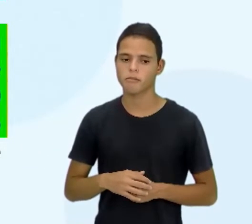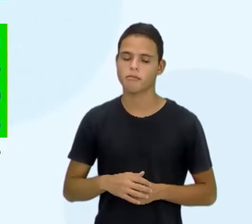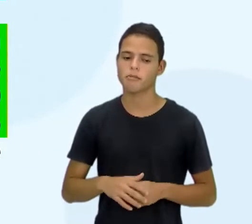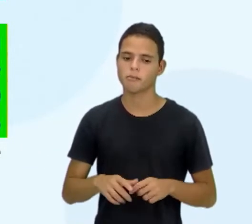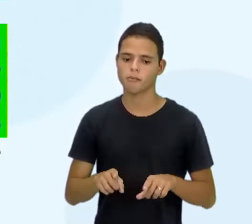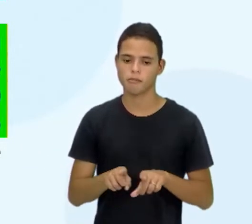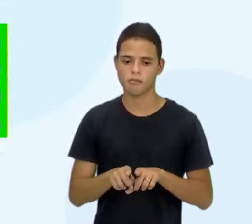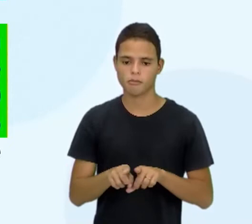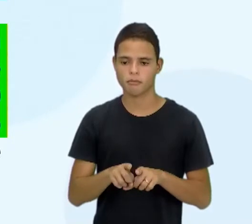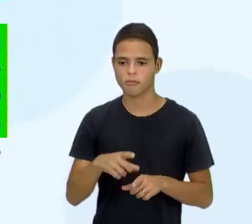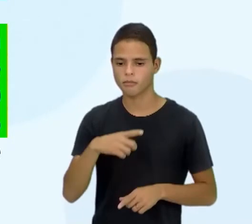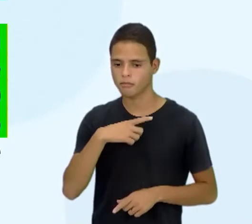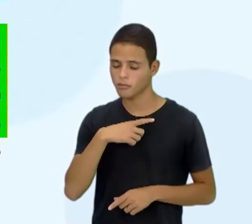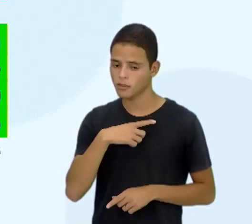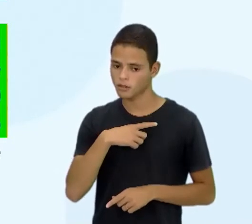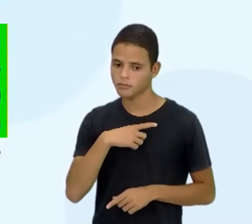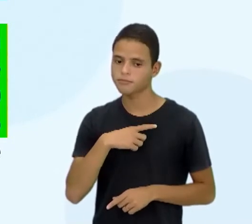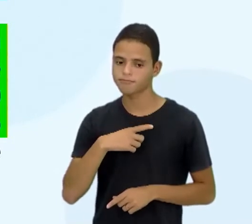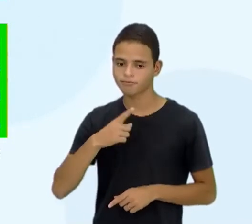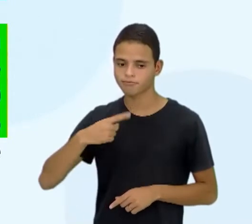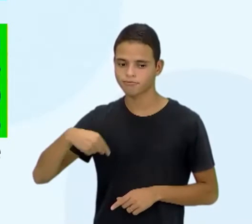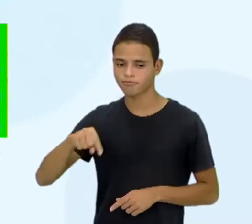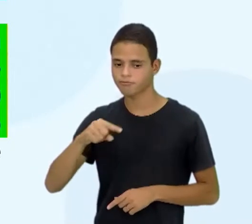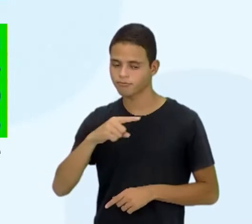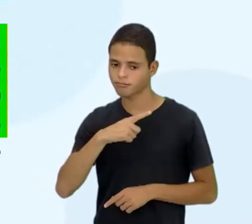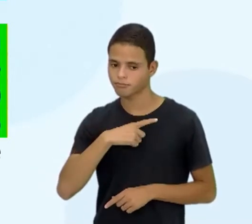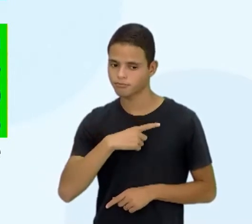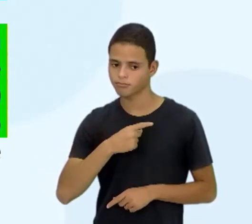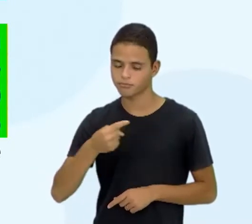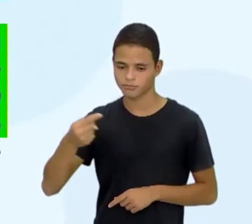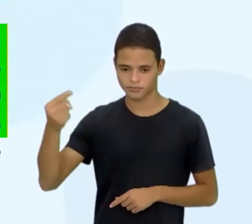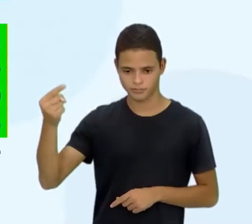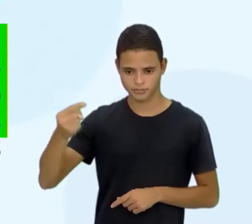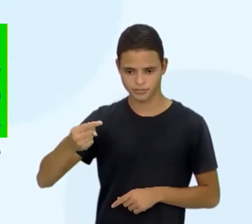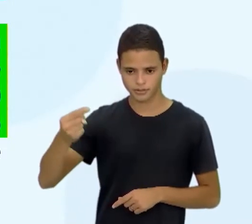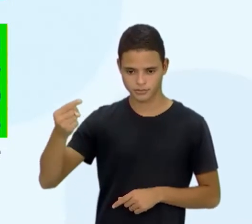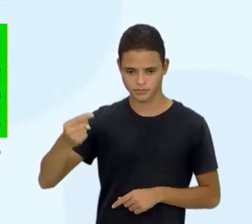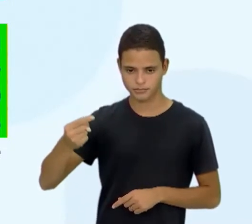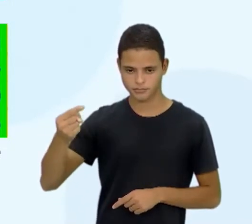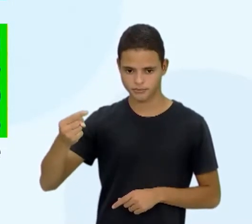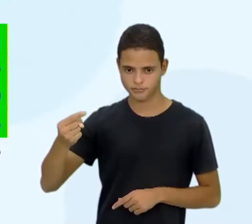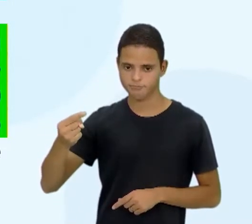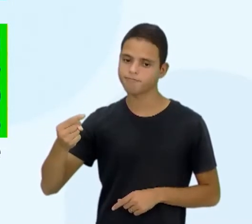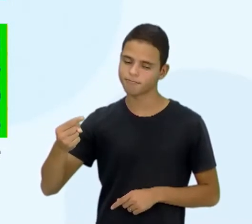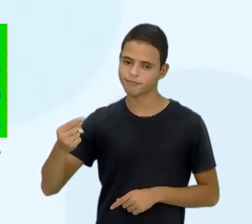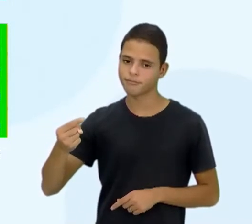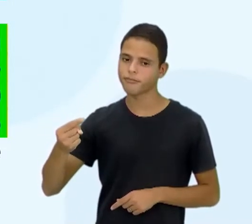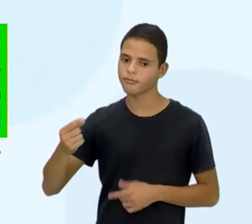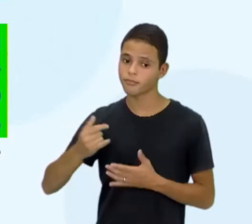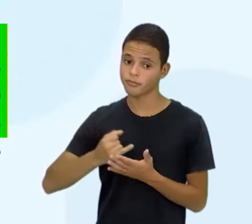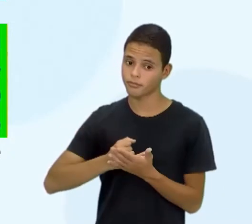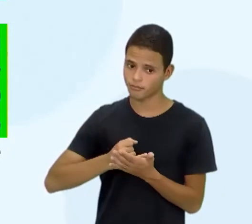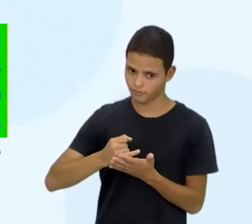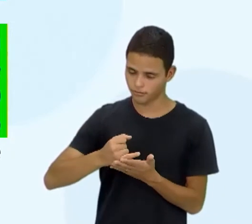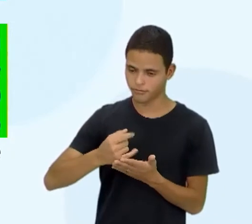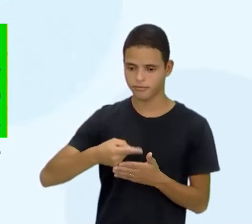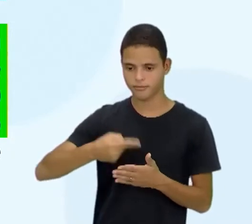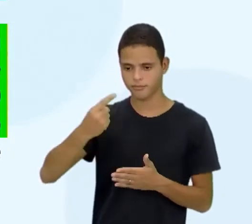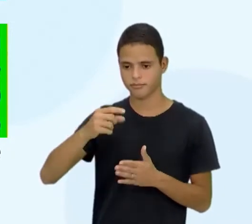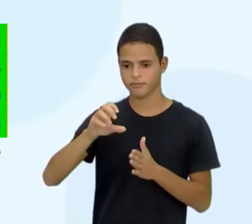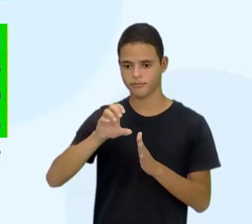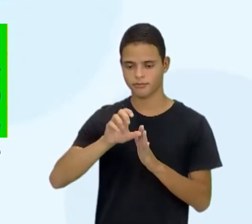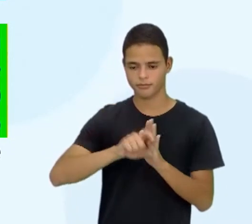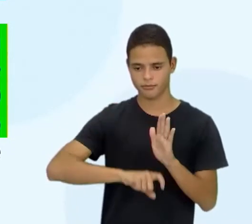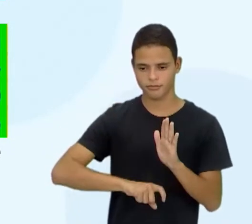está só começando. Então, nós temos a primeira parte aí. Nós temos, então, a introdução, o primeiro